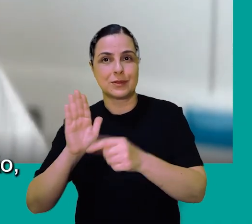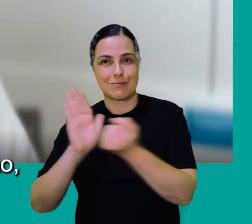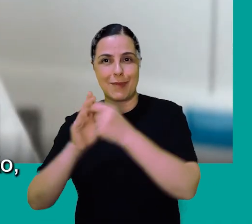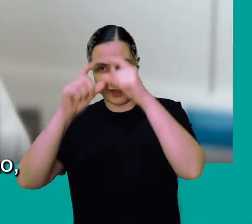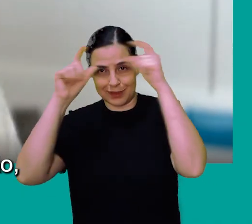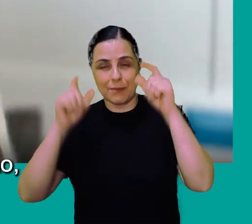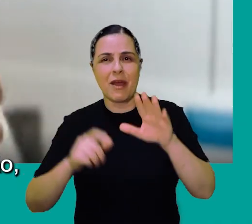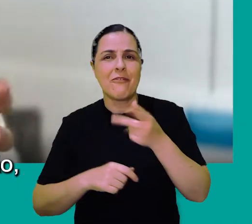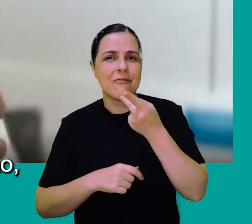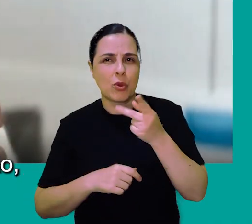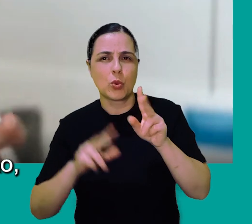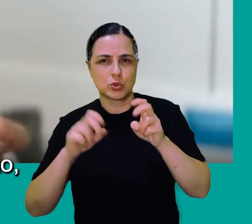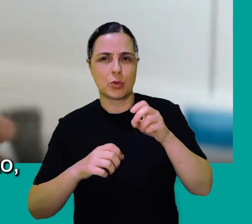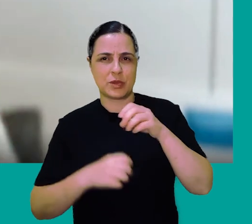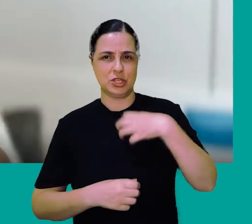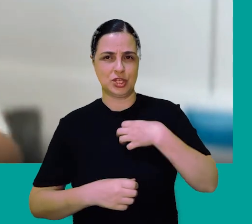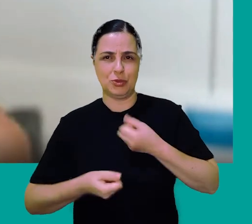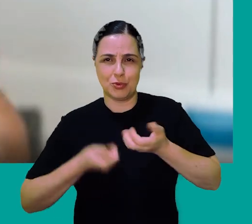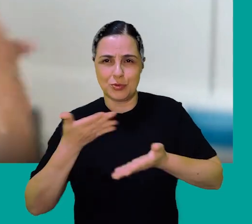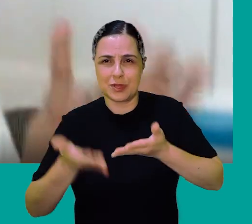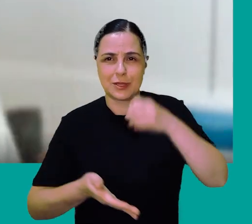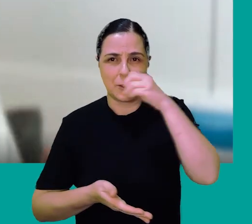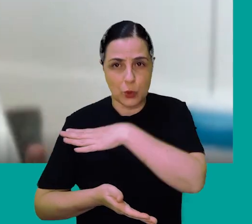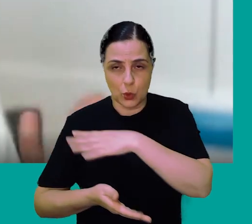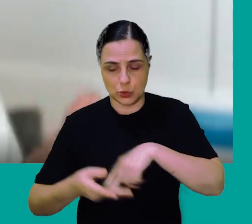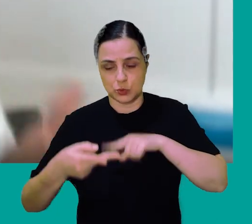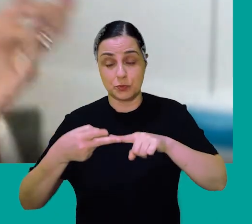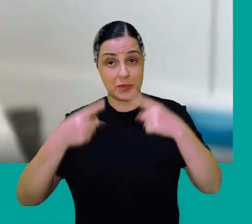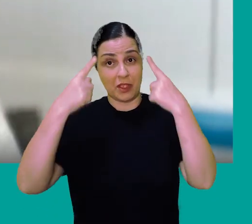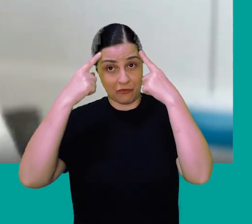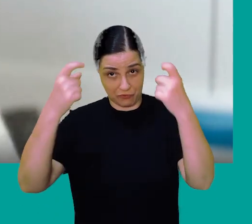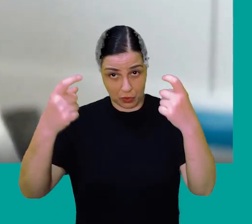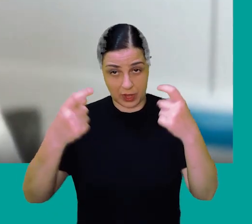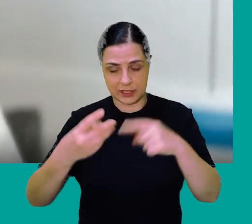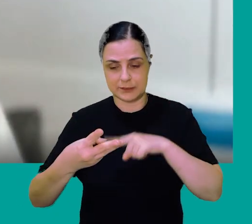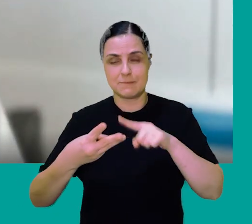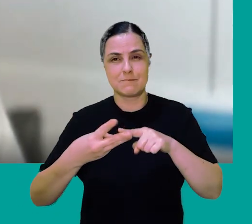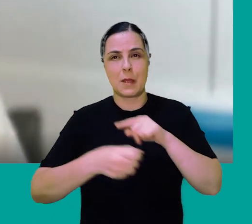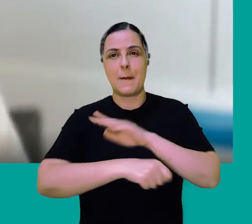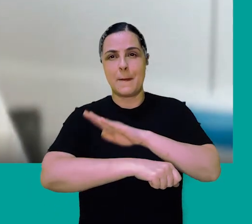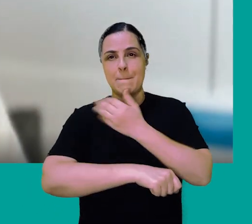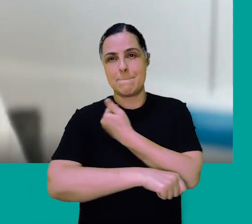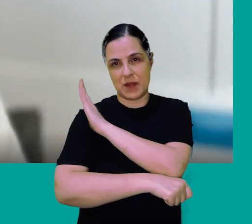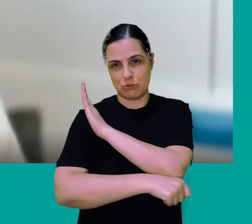da microagressão. Aí tem as microagressões, tem violências, tem preconceitos, tem...